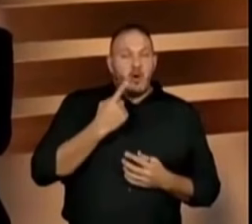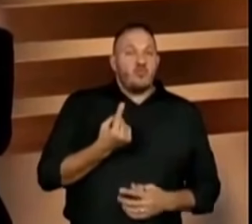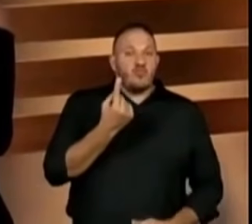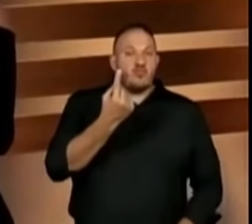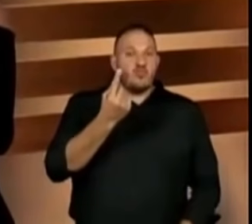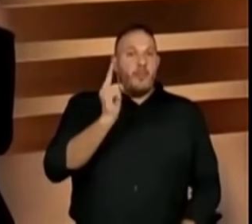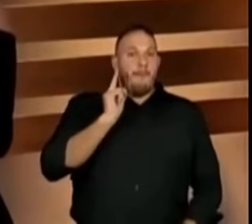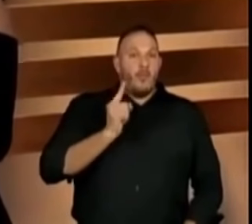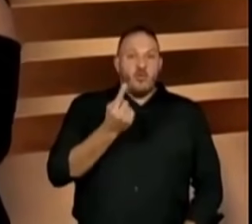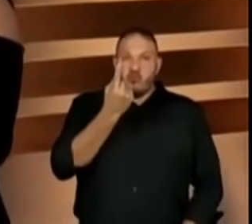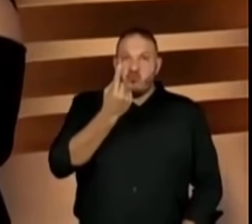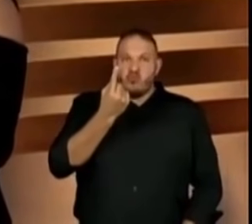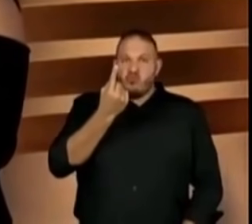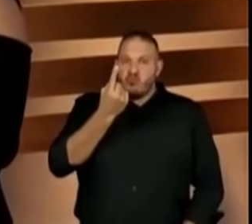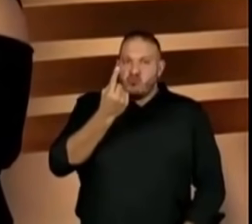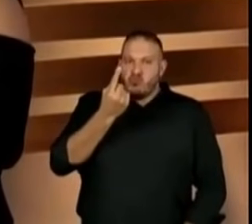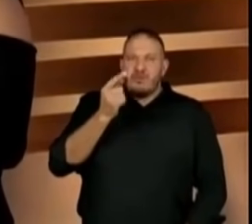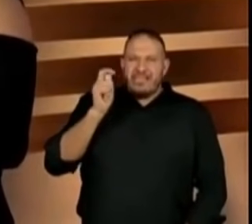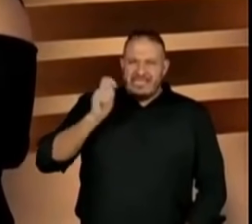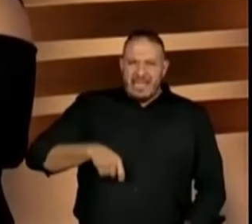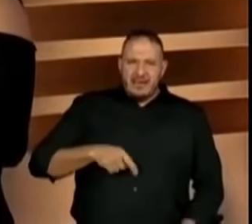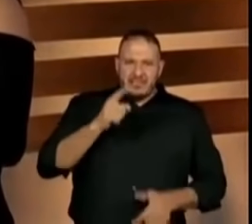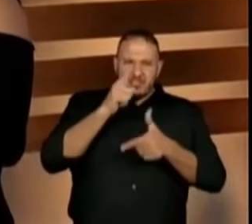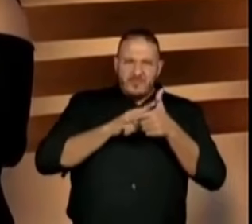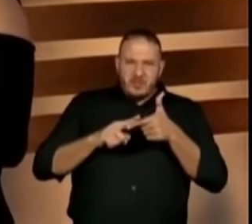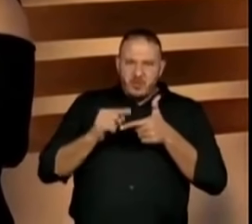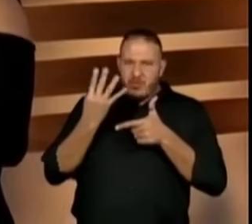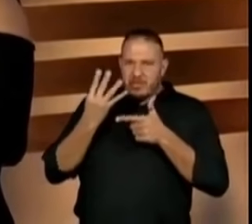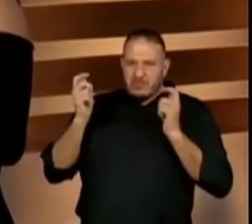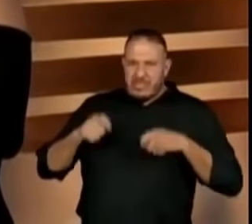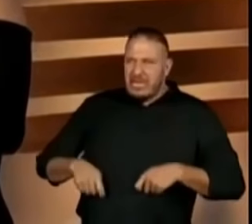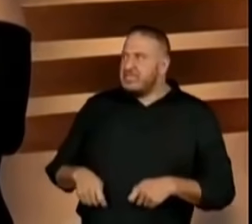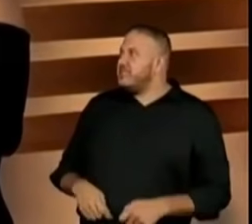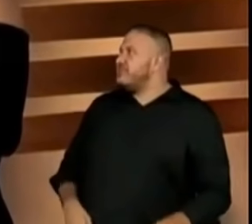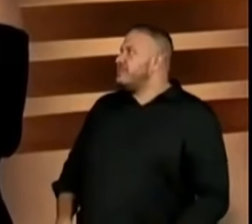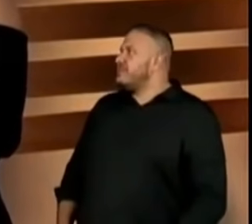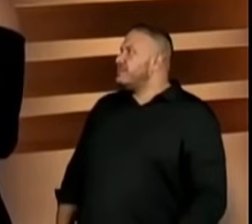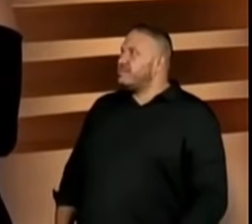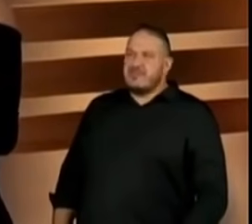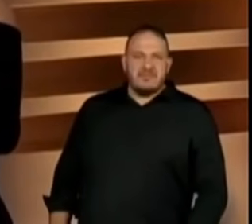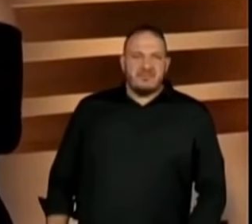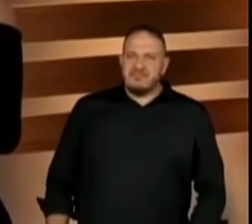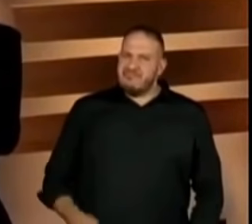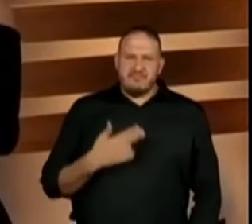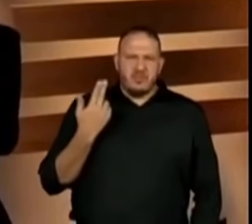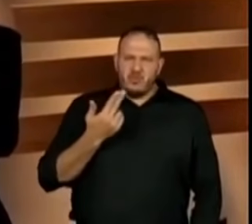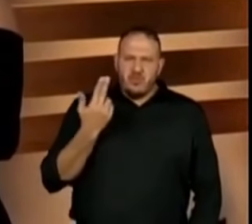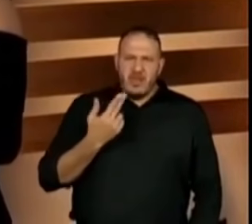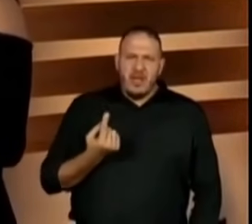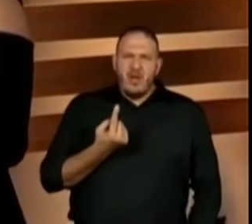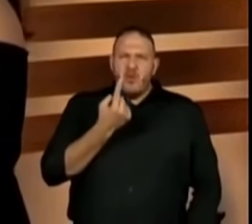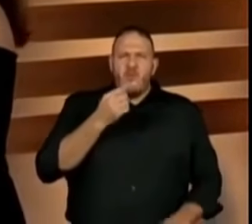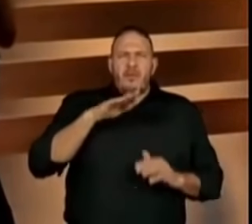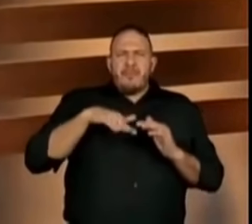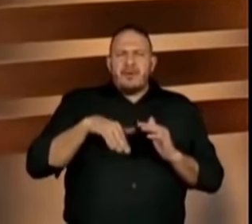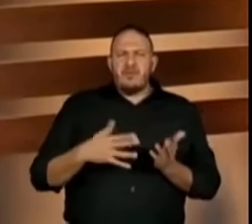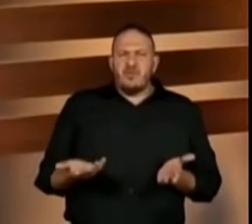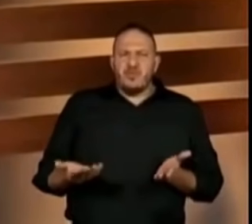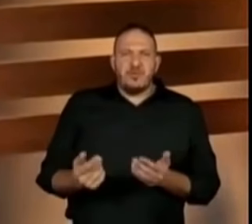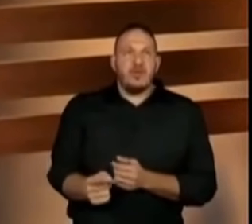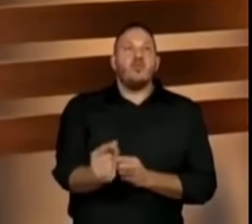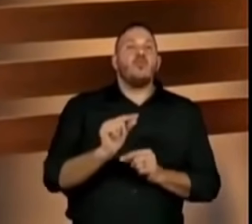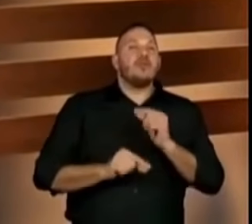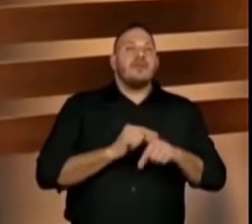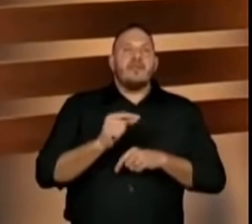1, 1. 1 dá para dividir por 4? Não. Não tem como, pessoal. 1 não é menor? Então não tem como. O que que